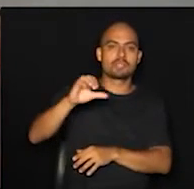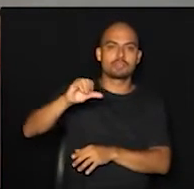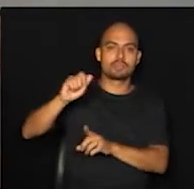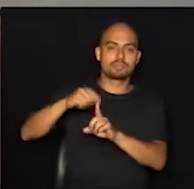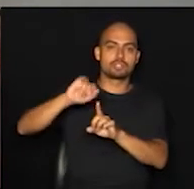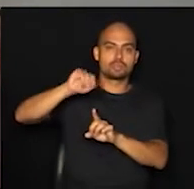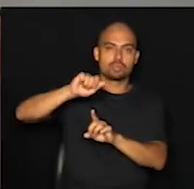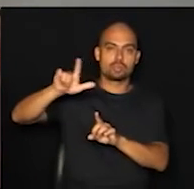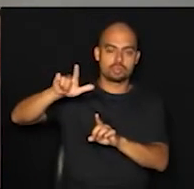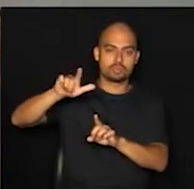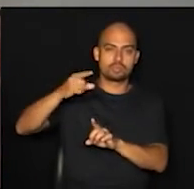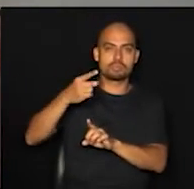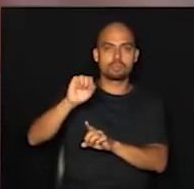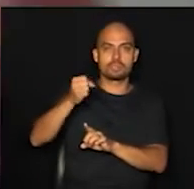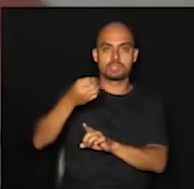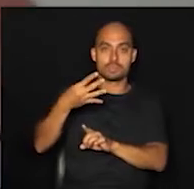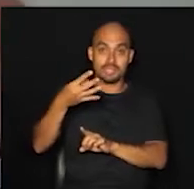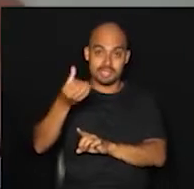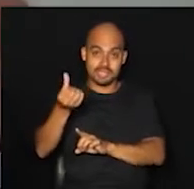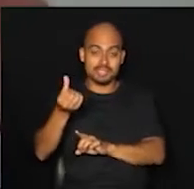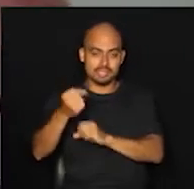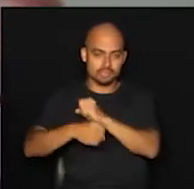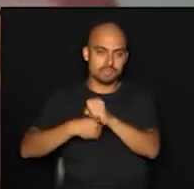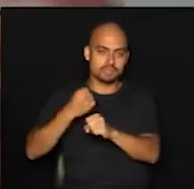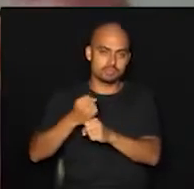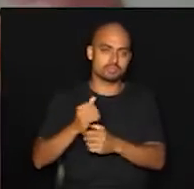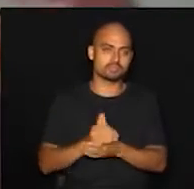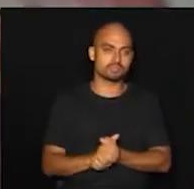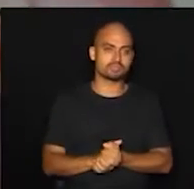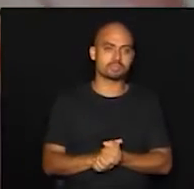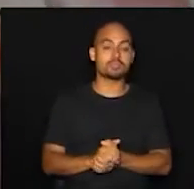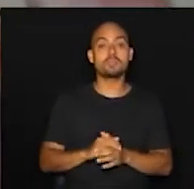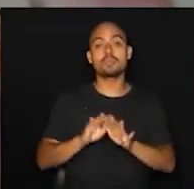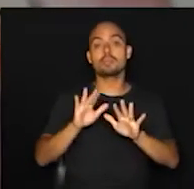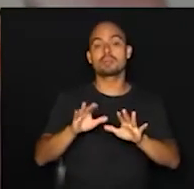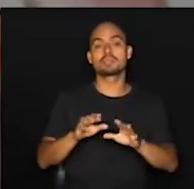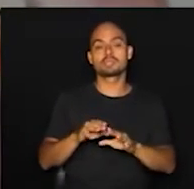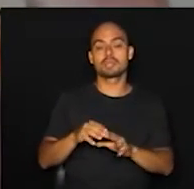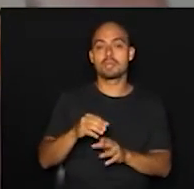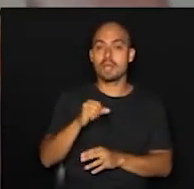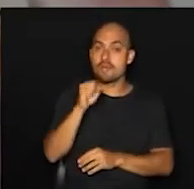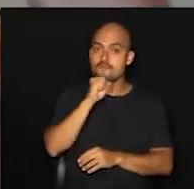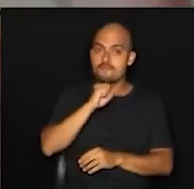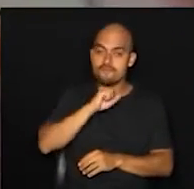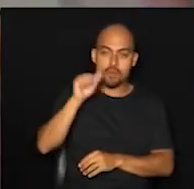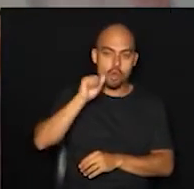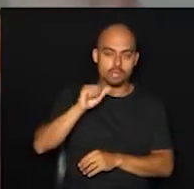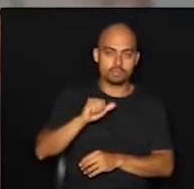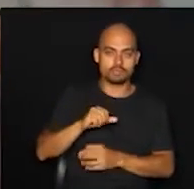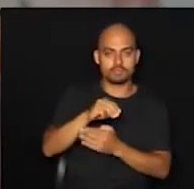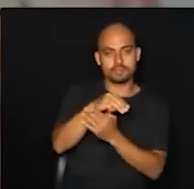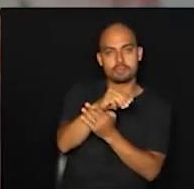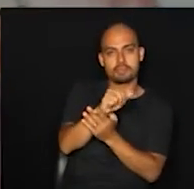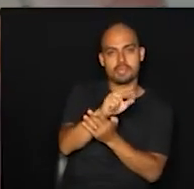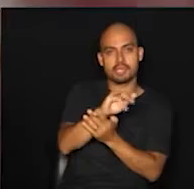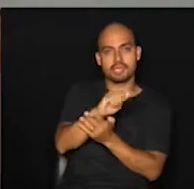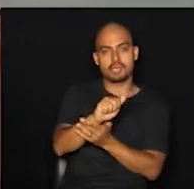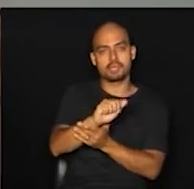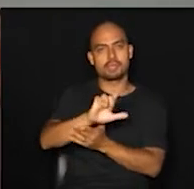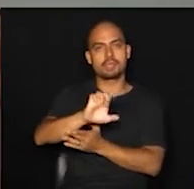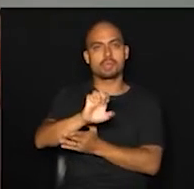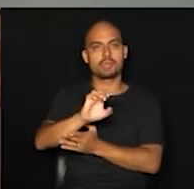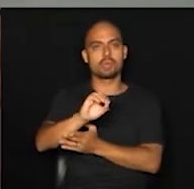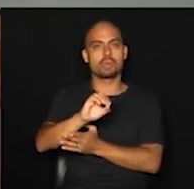1846. E o museu, a ironia tétrica é que a avó dela, Dona Maria Leopoldina, imperatriz do Brasil, no